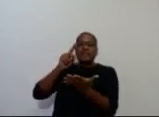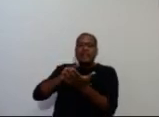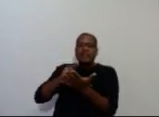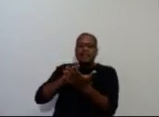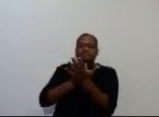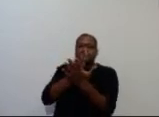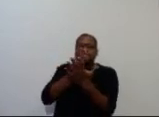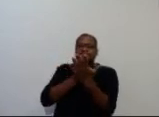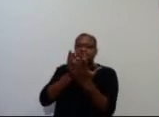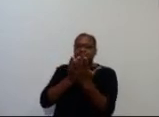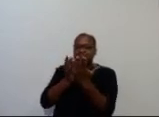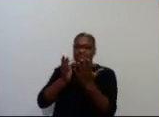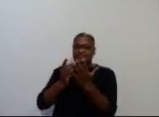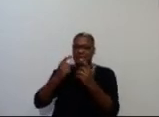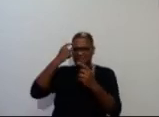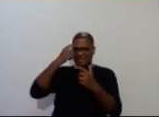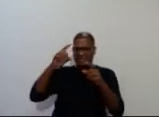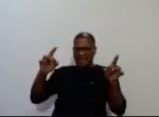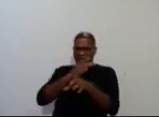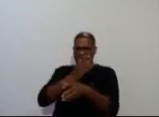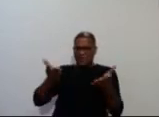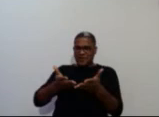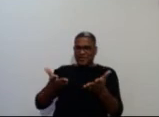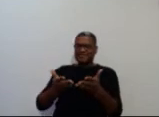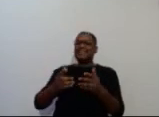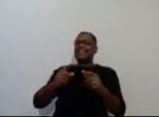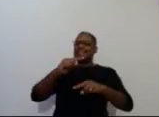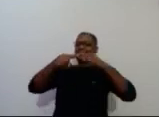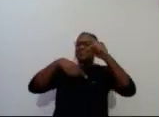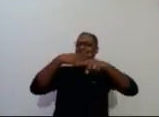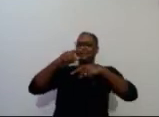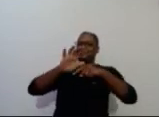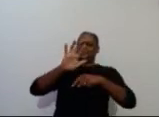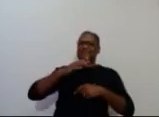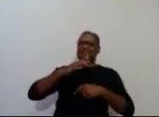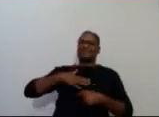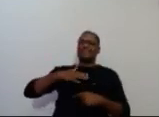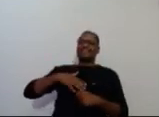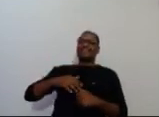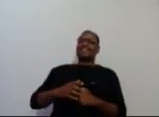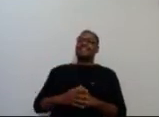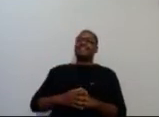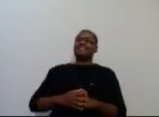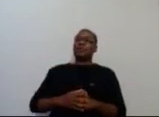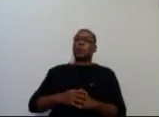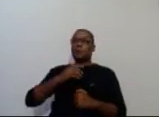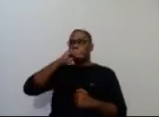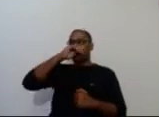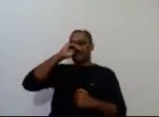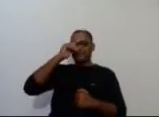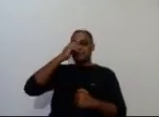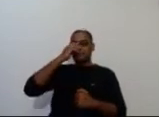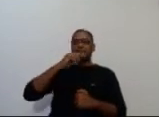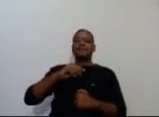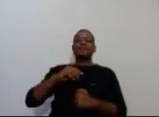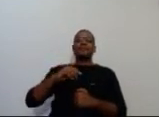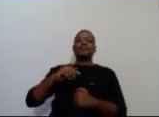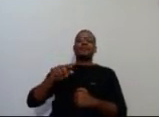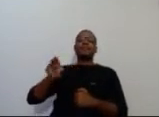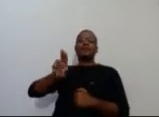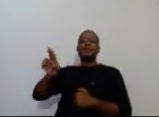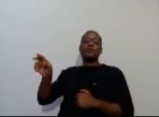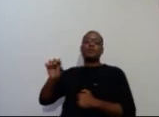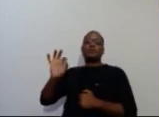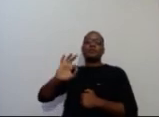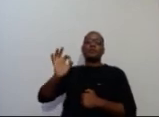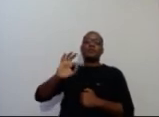o Yuri está passando. O anônimo, acho que a educação à distância passa a ser mais valorizada e este modelo híbrido é ideal. E aqui uma